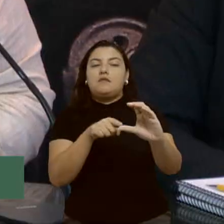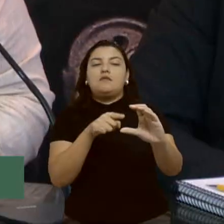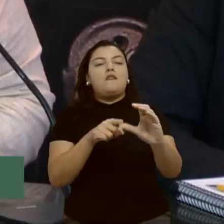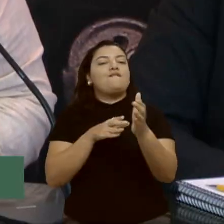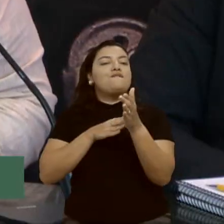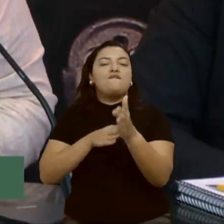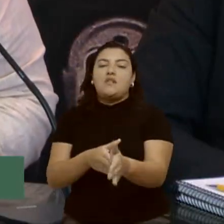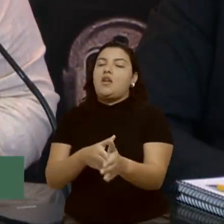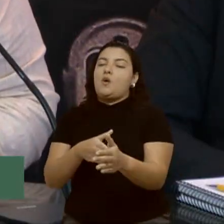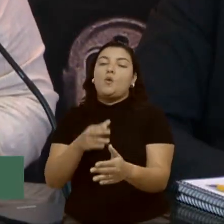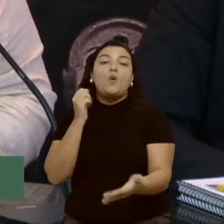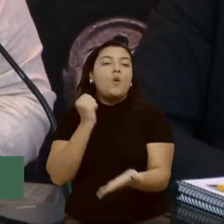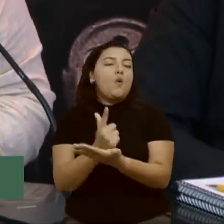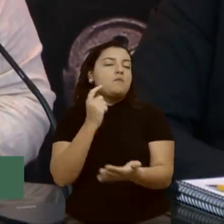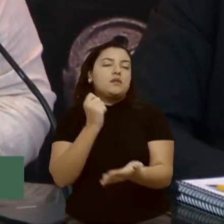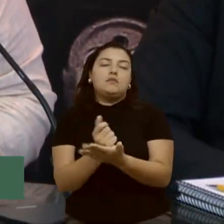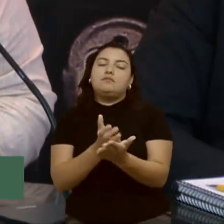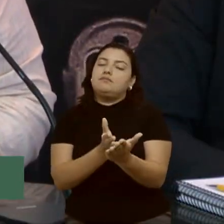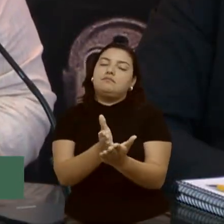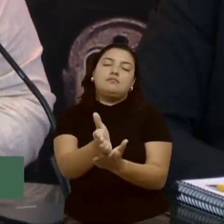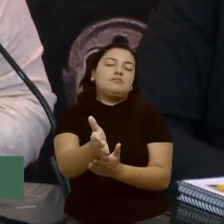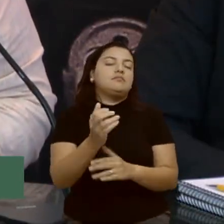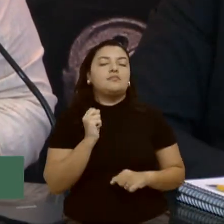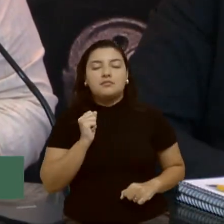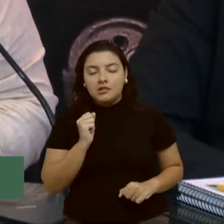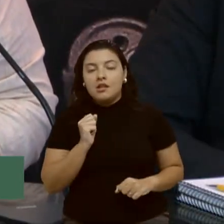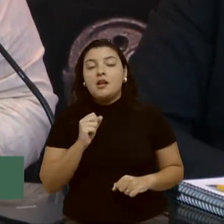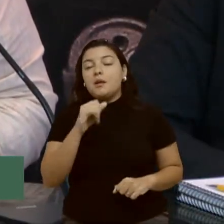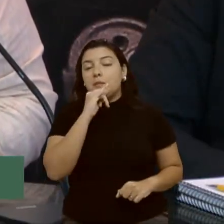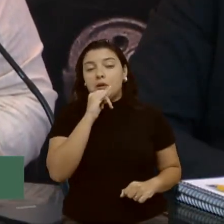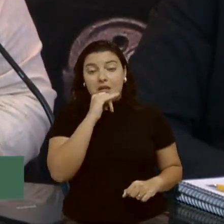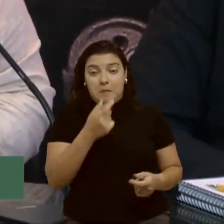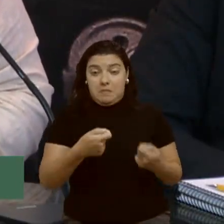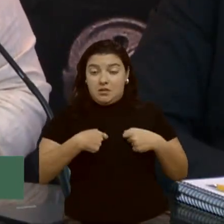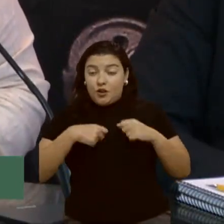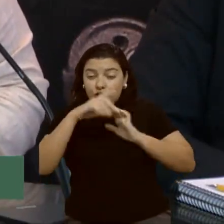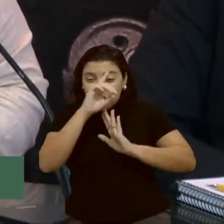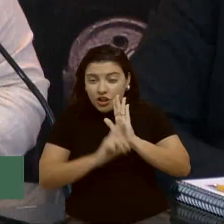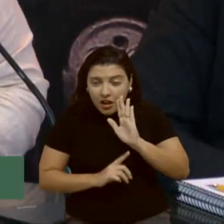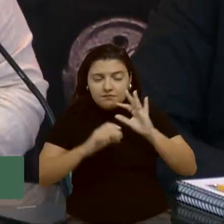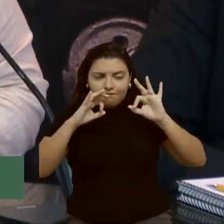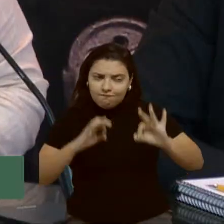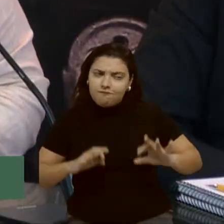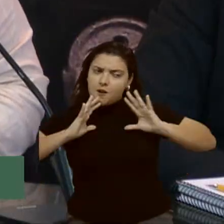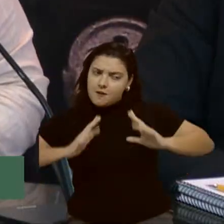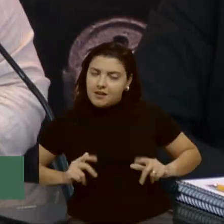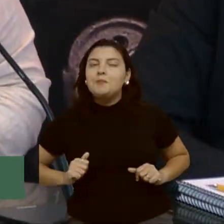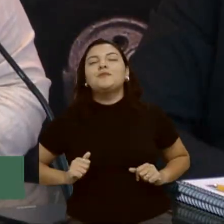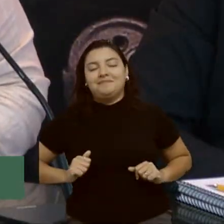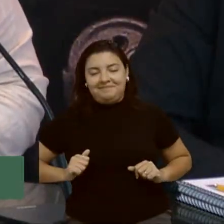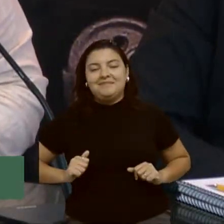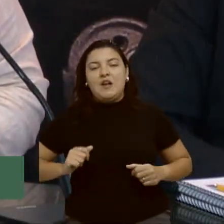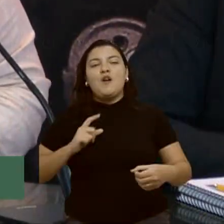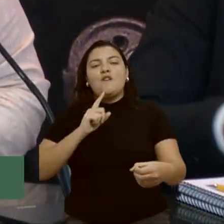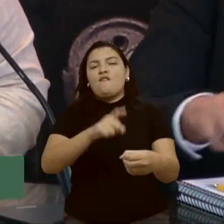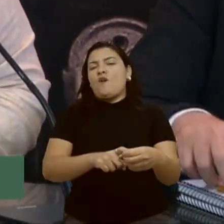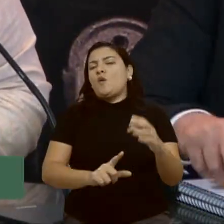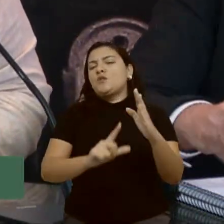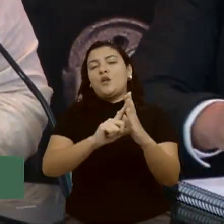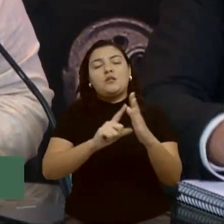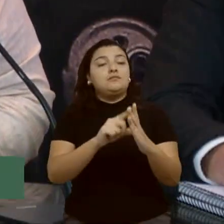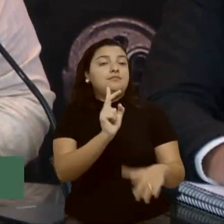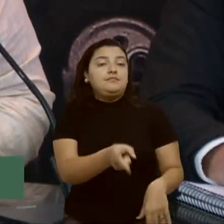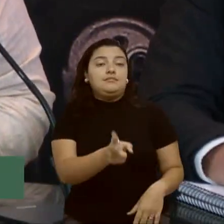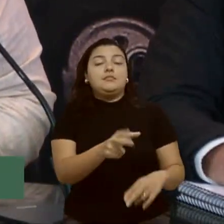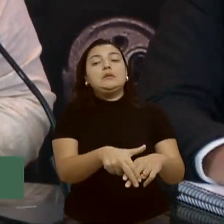que compra uma vez, se ele for respeitado, se está garantido ali os direitos dele, pode ter certeza que ele vai retornar àquela loja, àquele